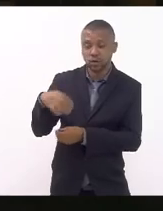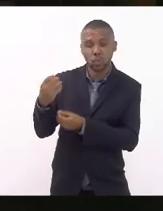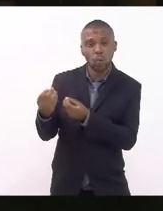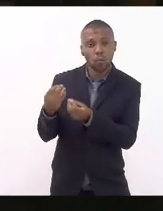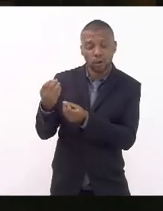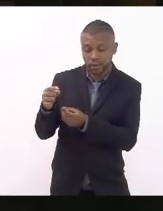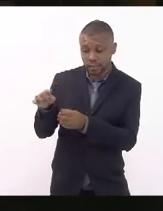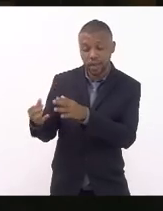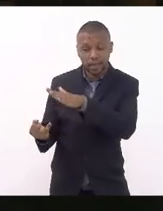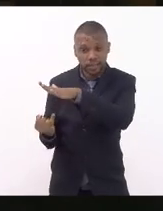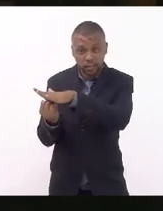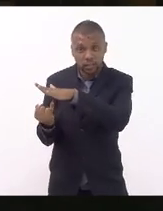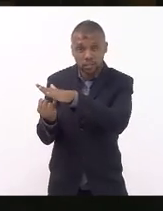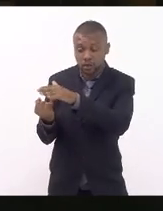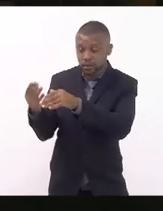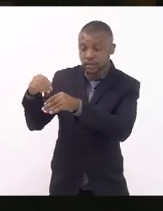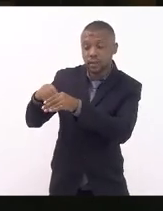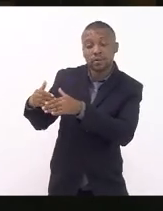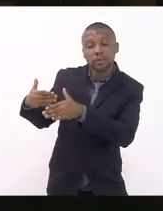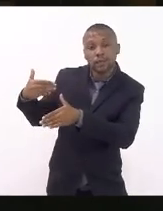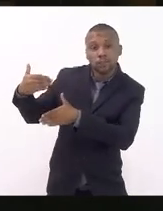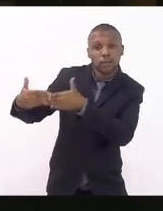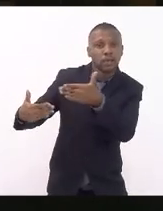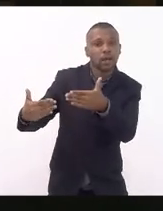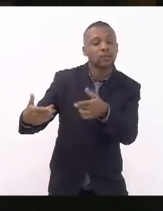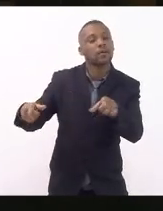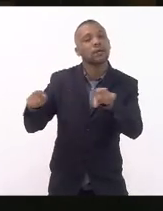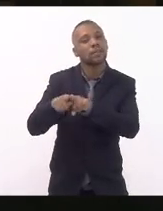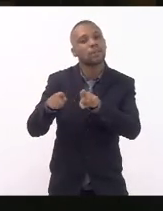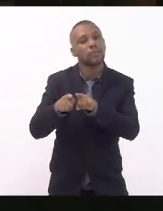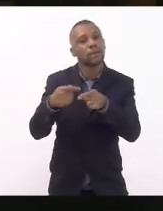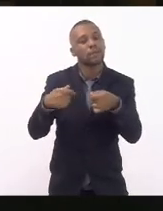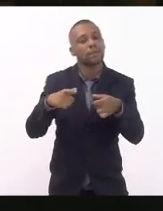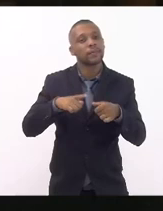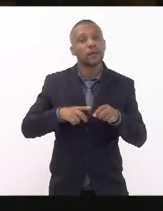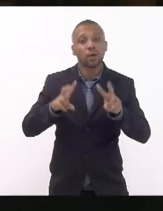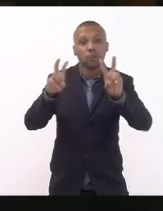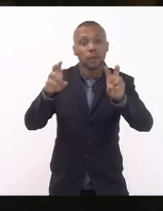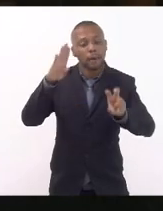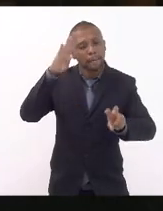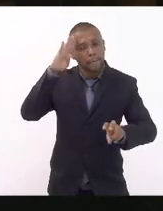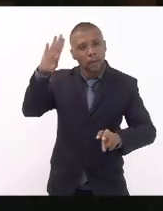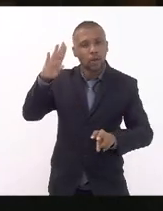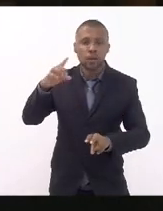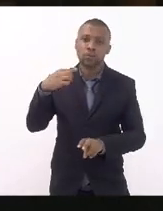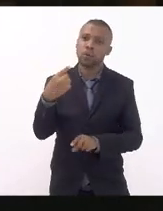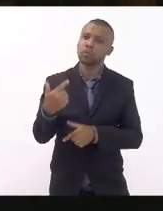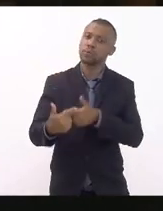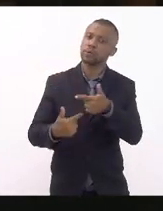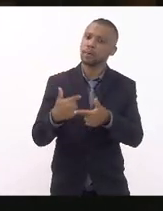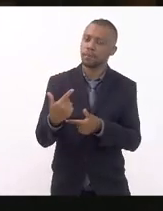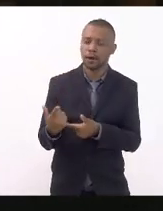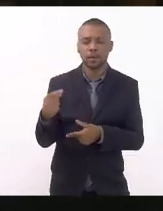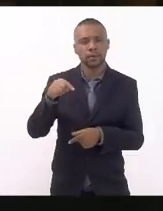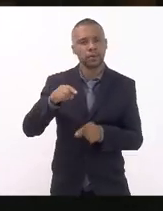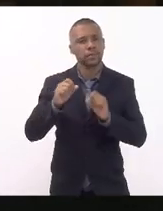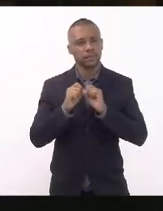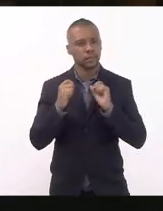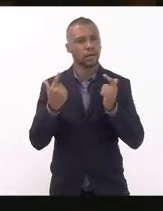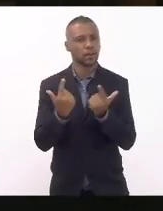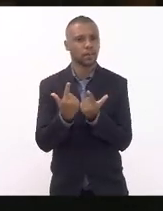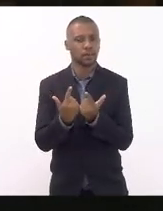o Degase, nesse processo, também precisa ser tema concreto dos nossos trabalhos dentro dessa casa.